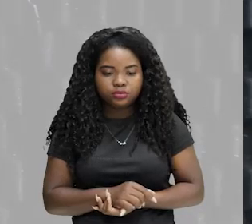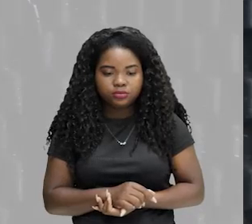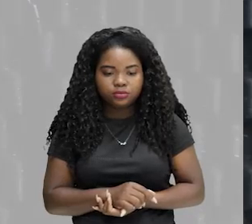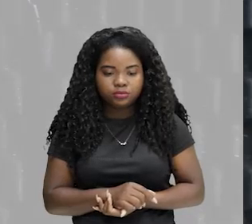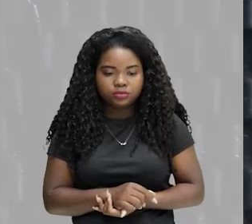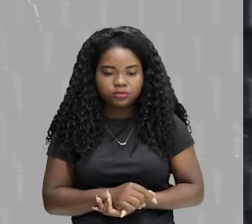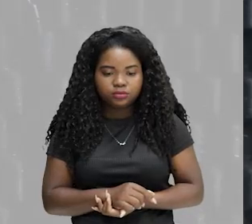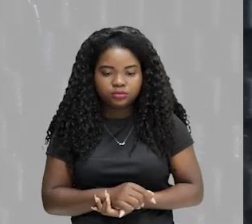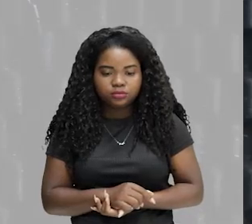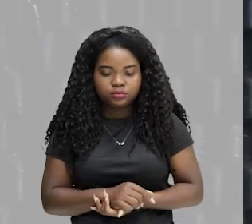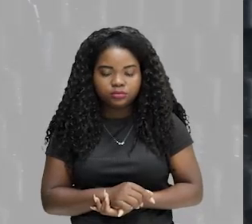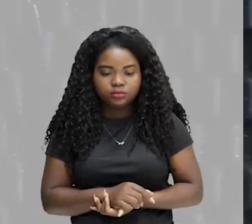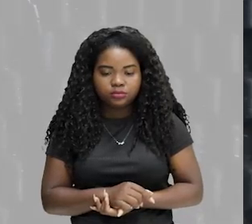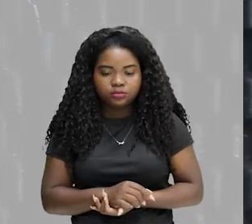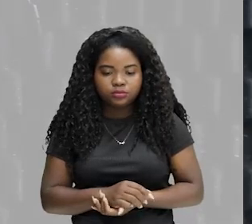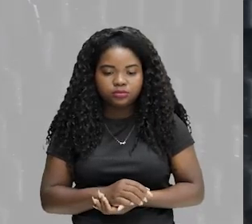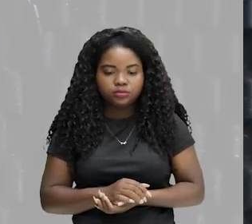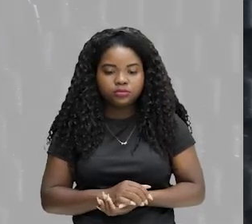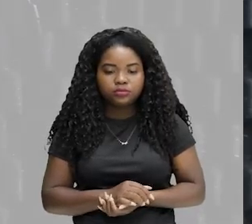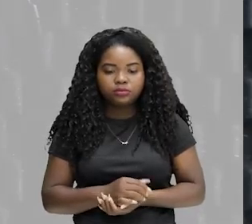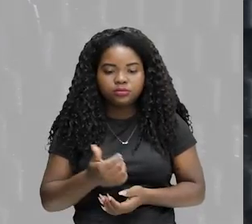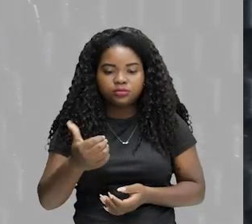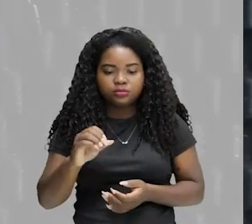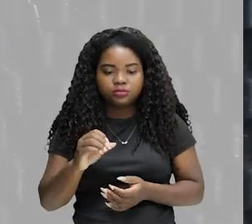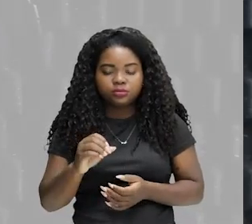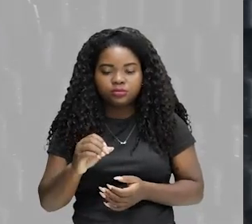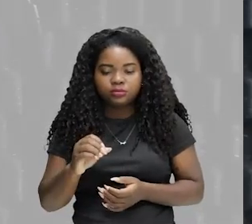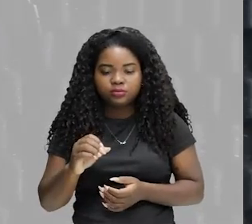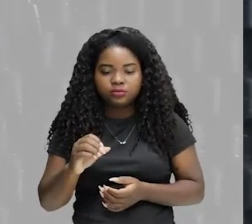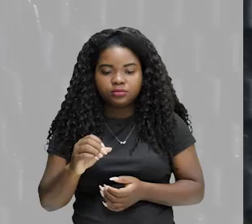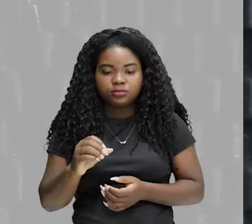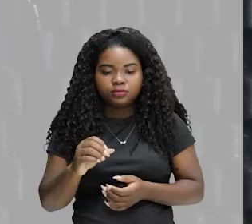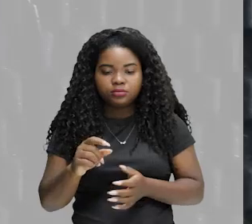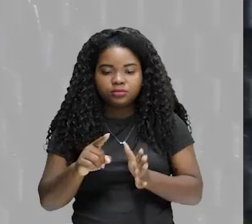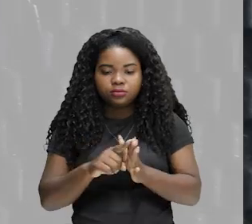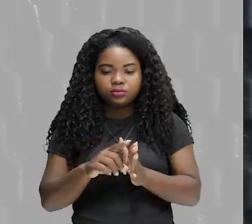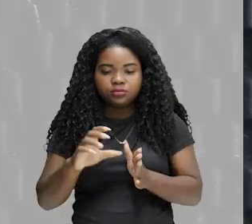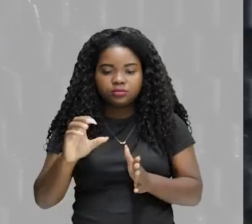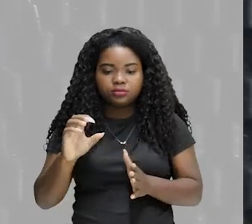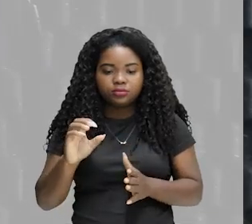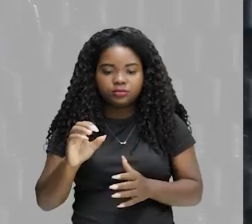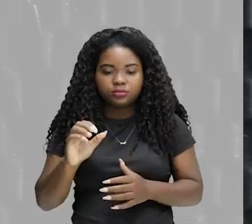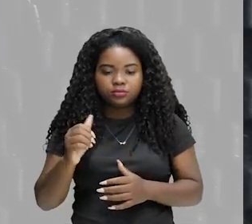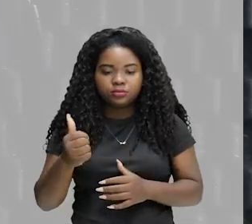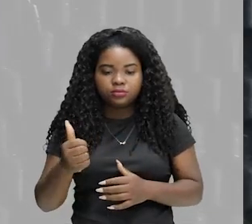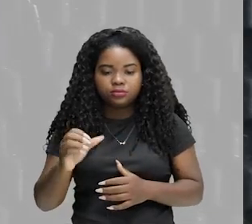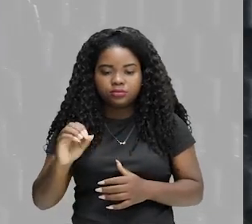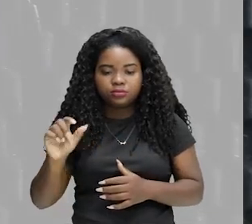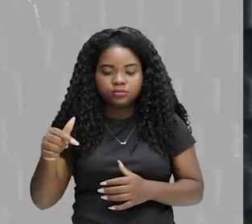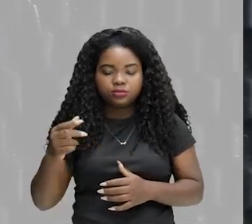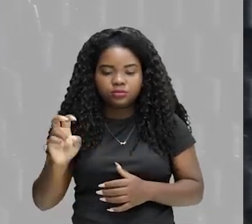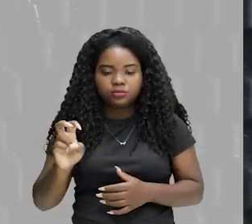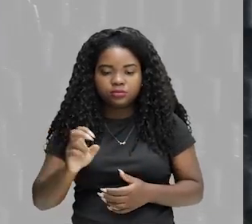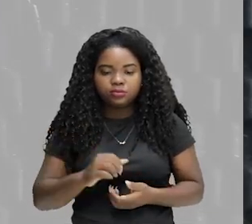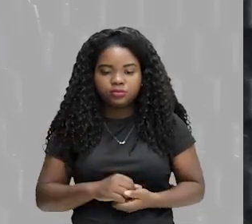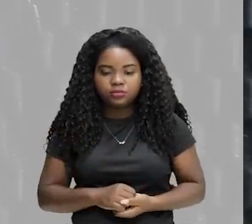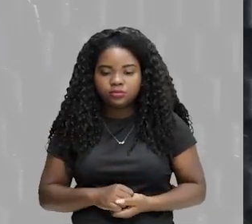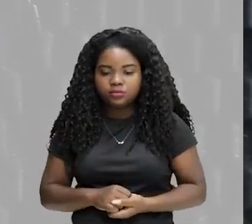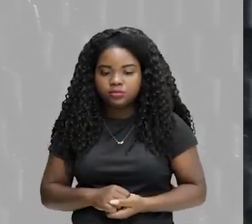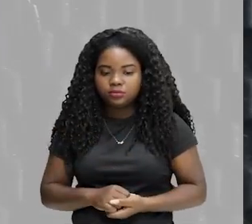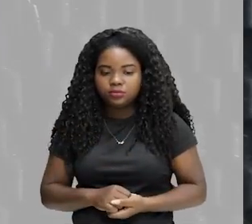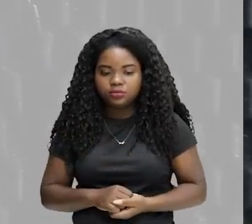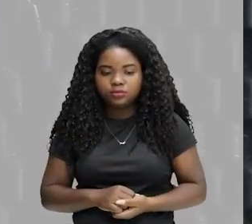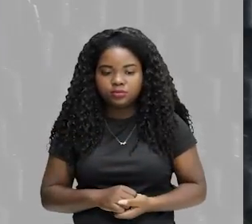material. Esse expoente aqui, ó, é 10 elevado a menos meio, tá bom? Então,